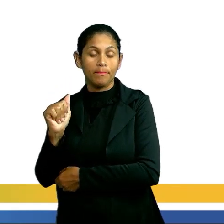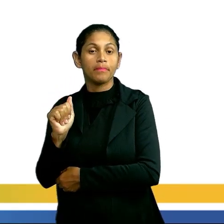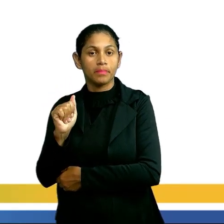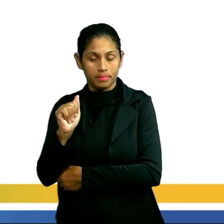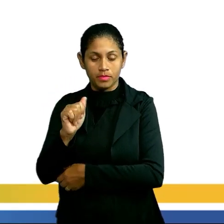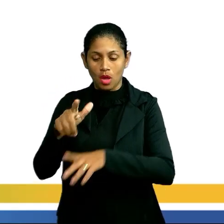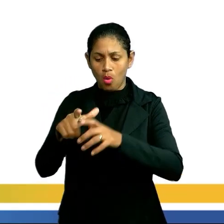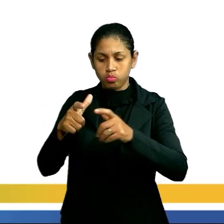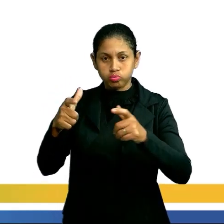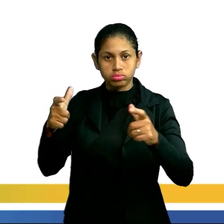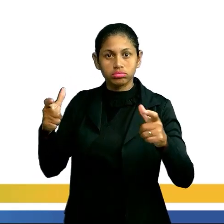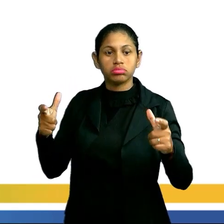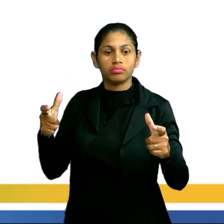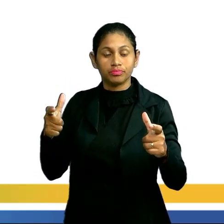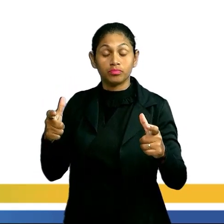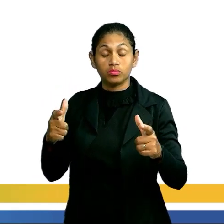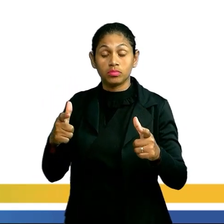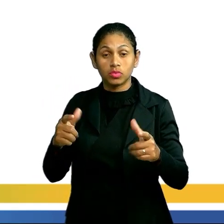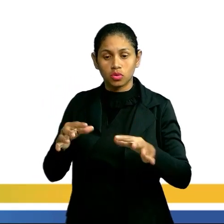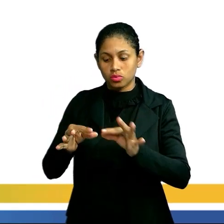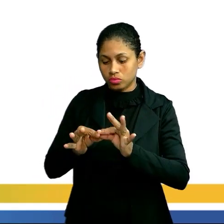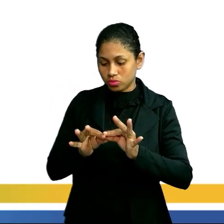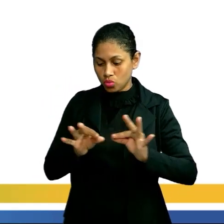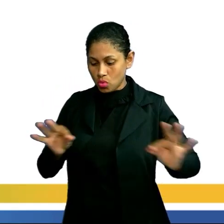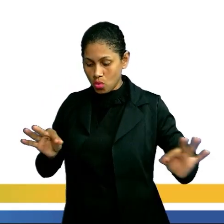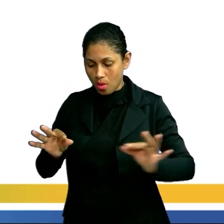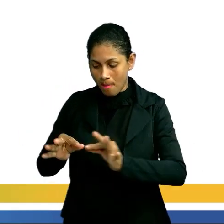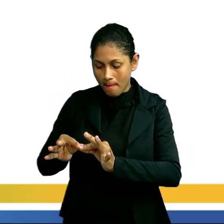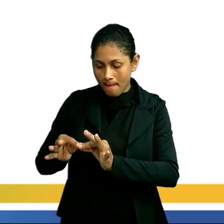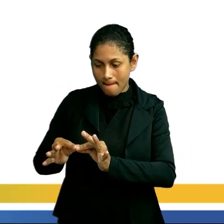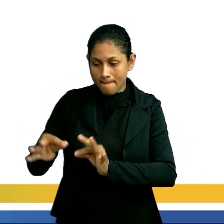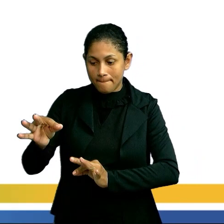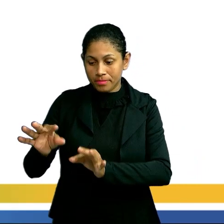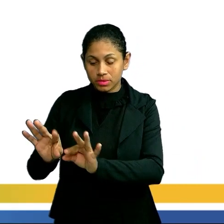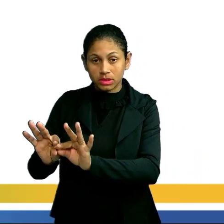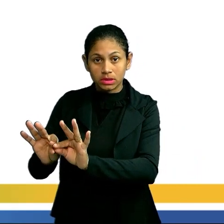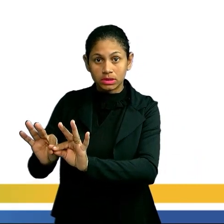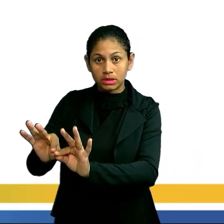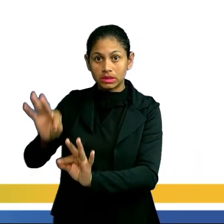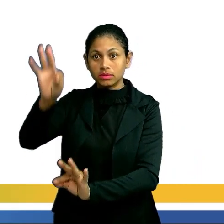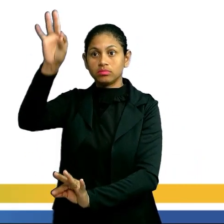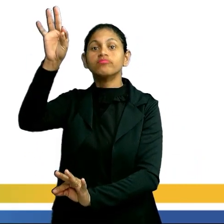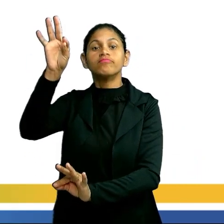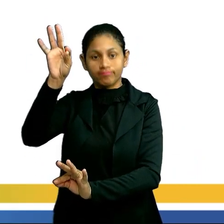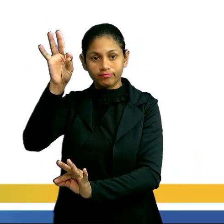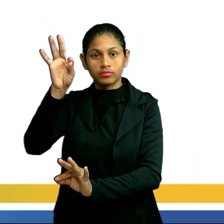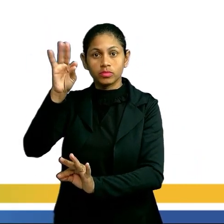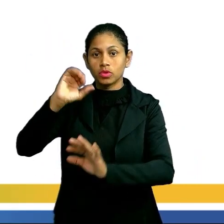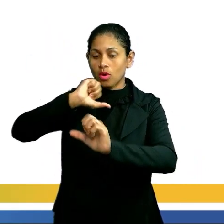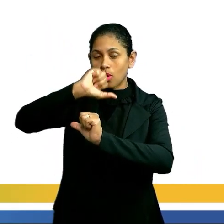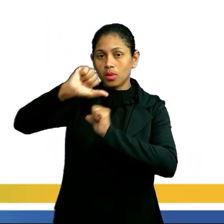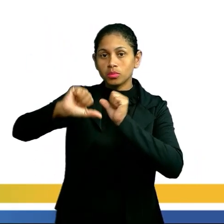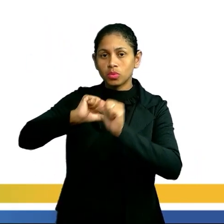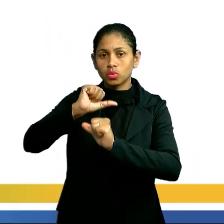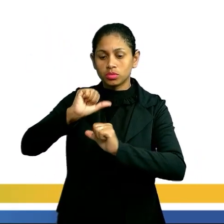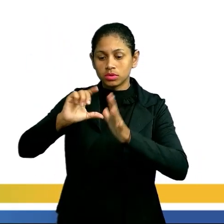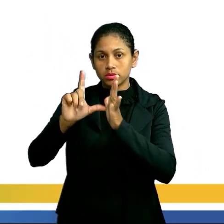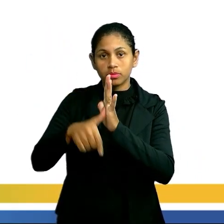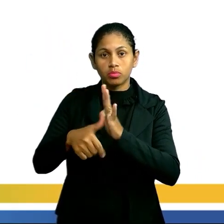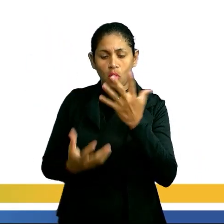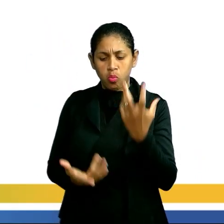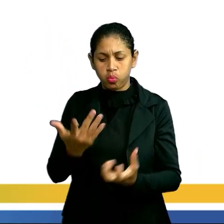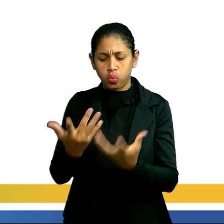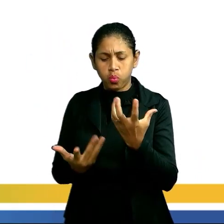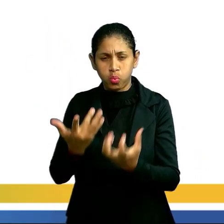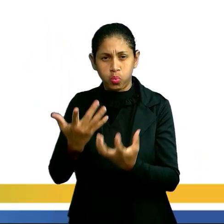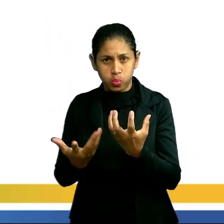quando todas as dimensões, ou seja, o comprimento, a largura e a altura dos sólidos, sofrem dilatação após o aquecimento. Na